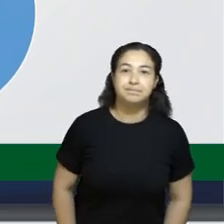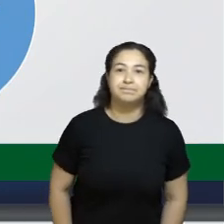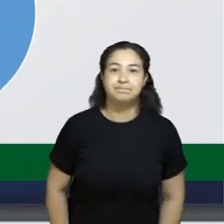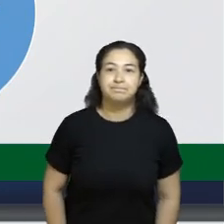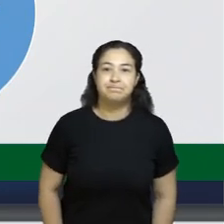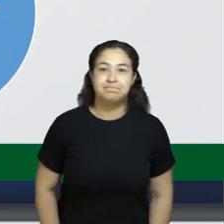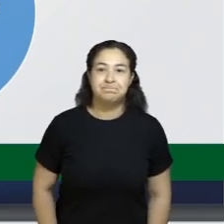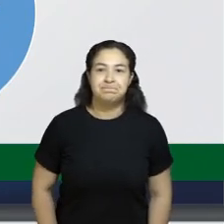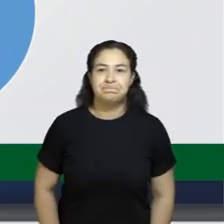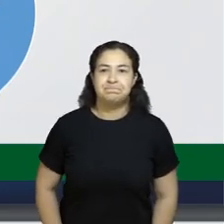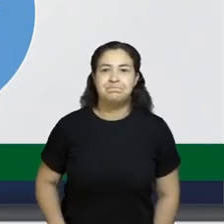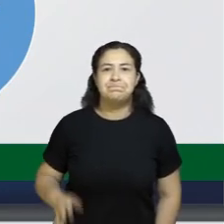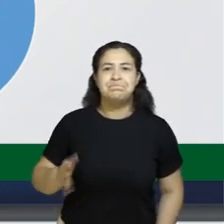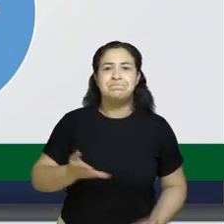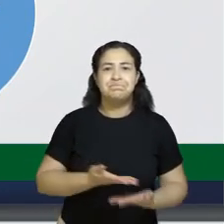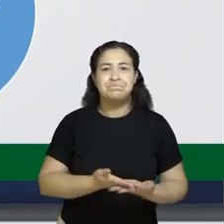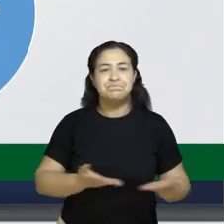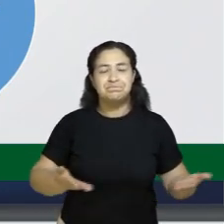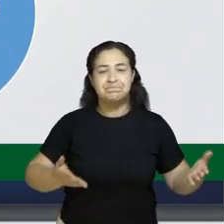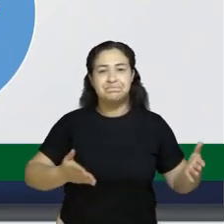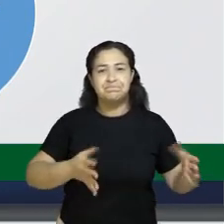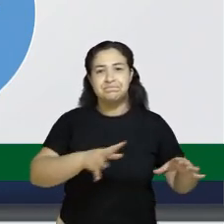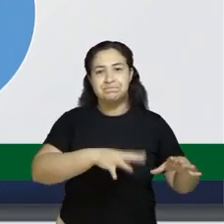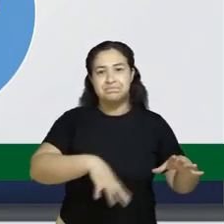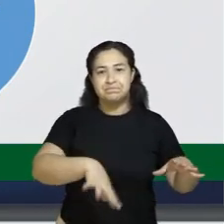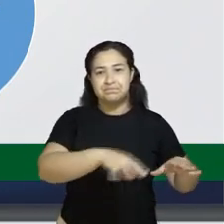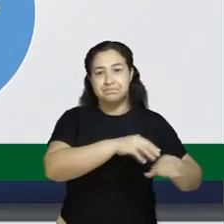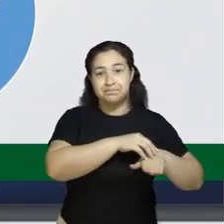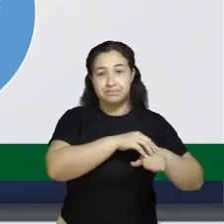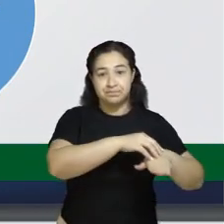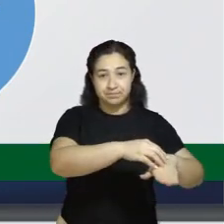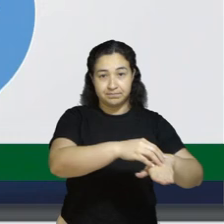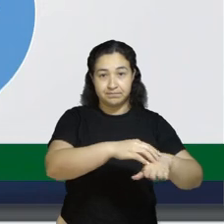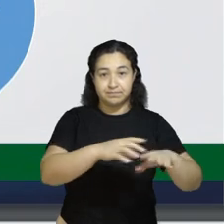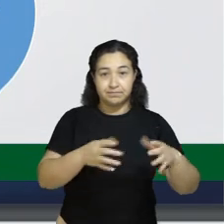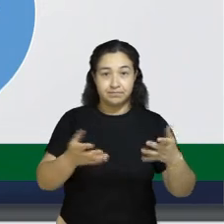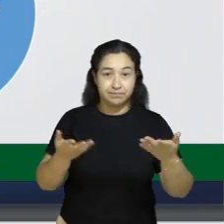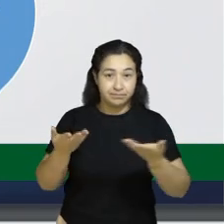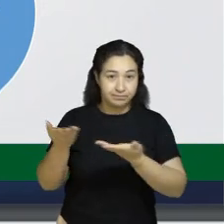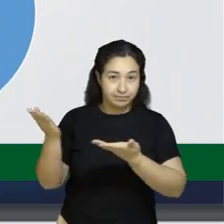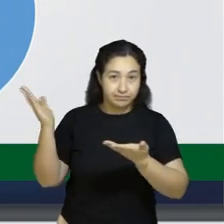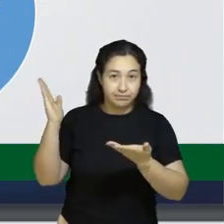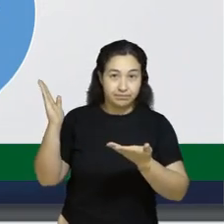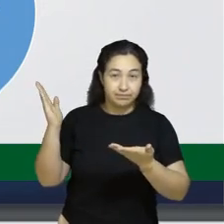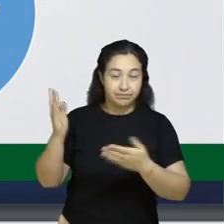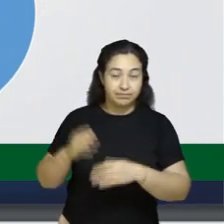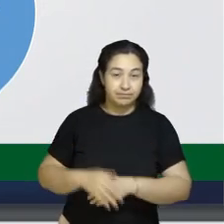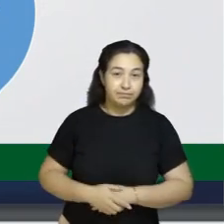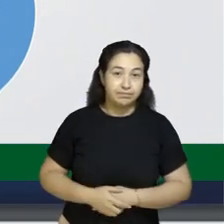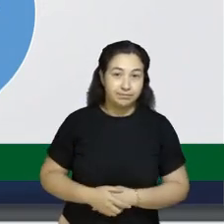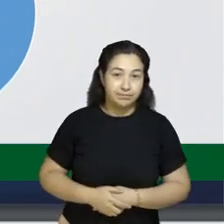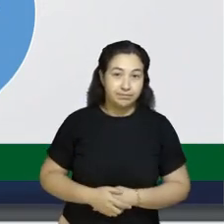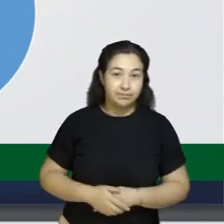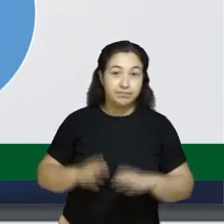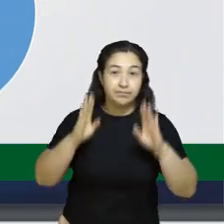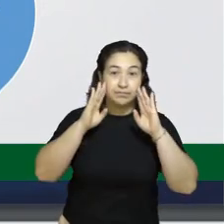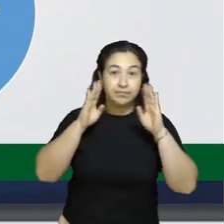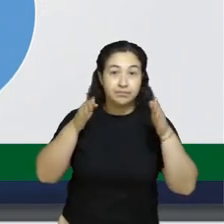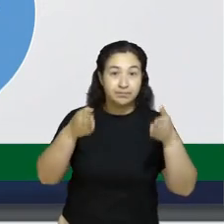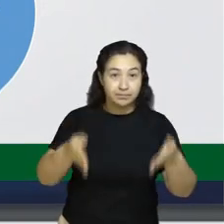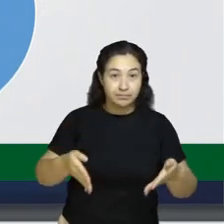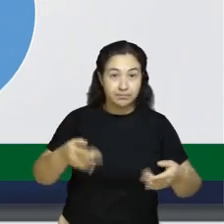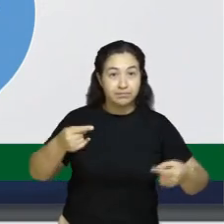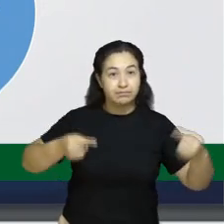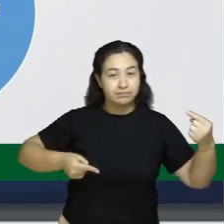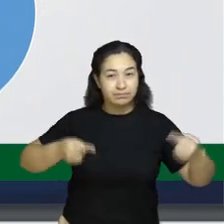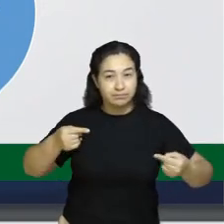Falar um pouquinho do setor de transporte de cargas e a representação, a propósito da FETRANSESC, então, com foco no, na competitividade